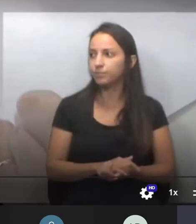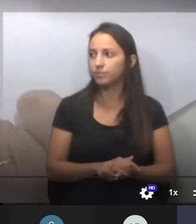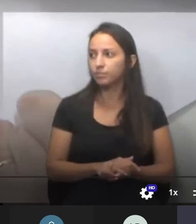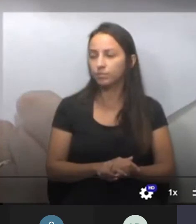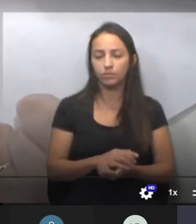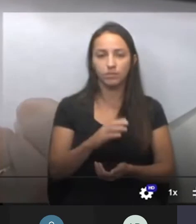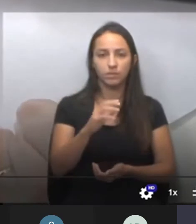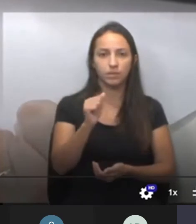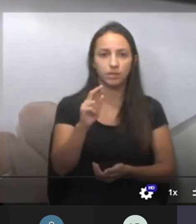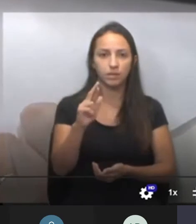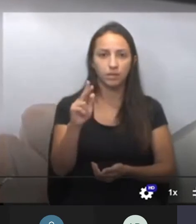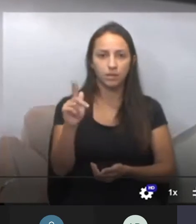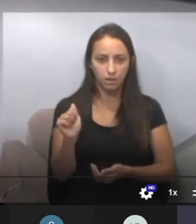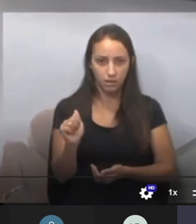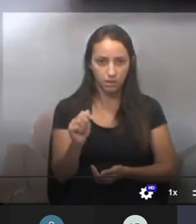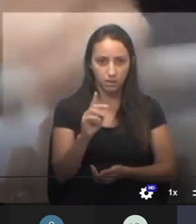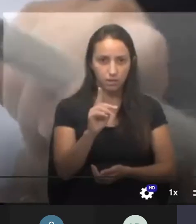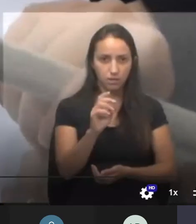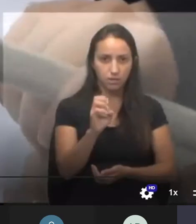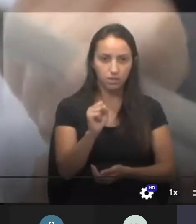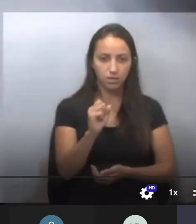de carga e descarga.